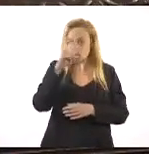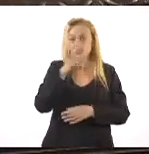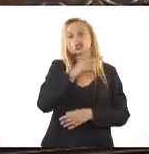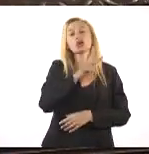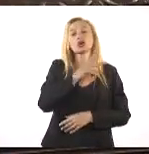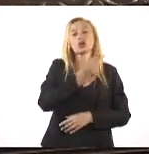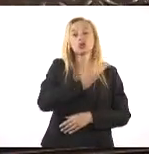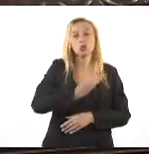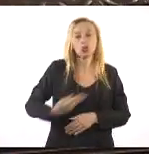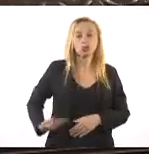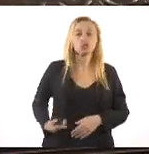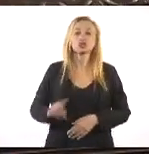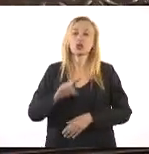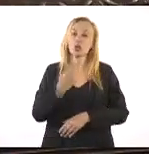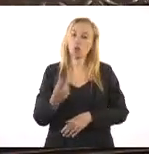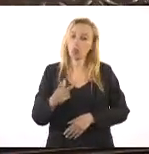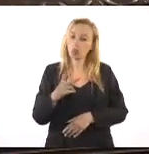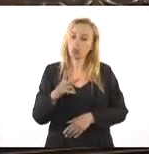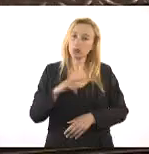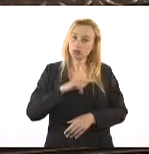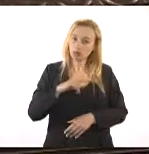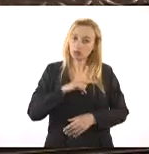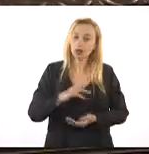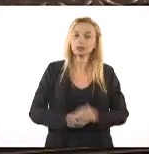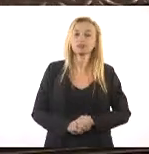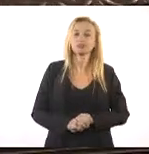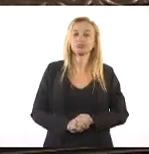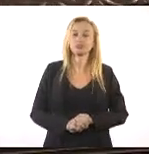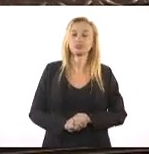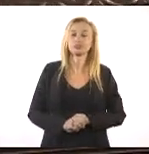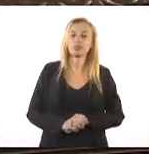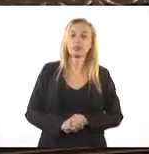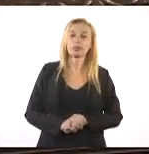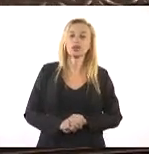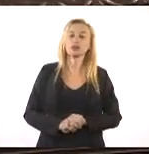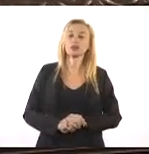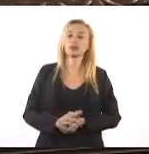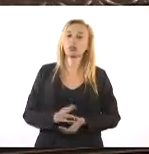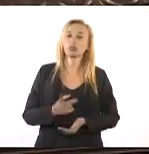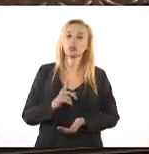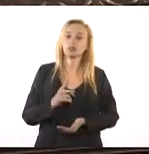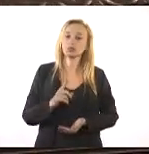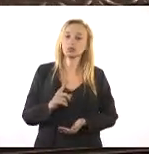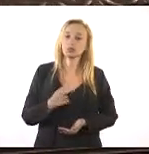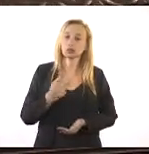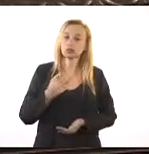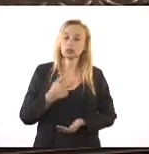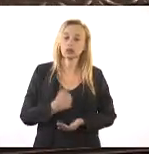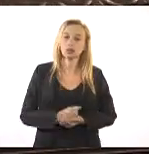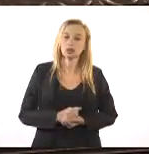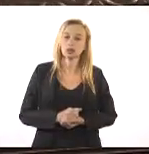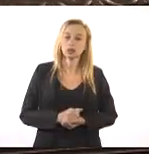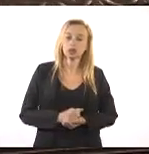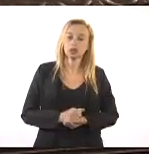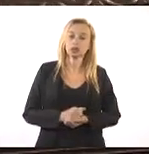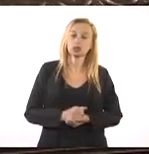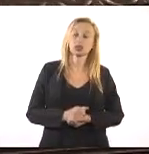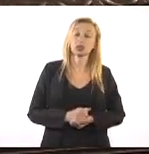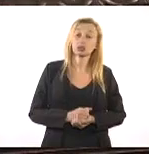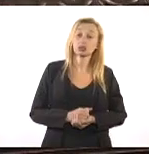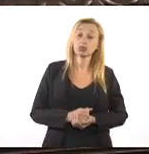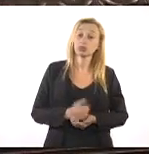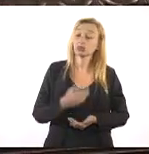públicos, sejam hospitais privados, que a gente não perca de vista que quem